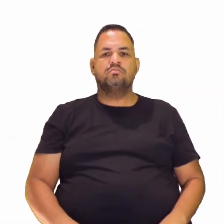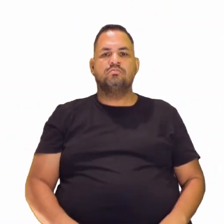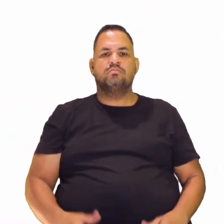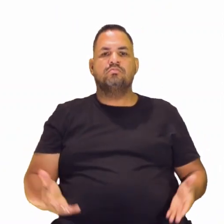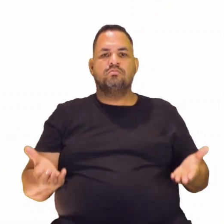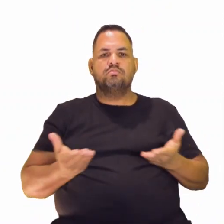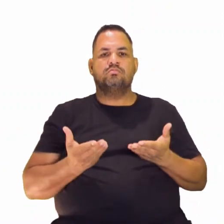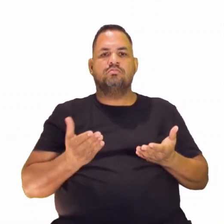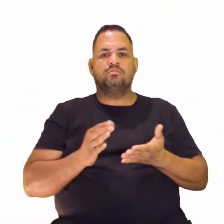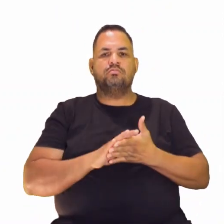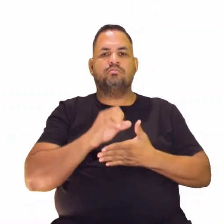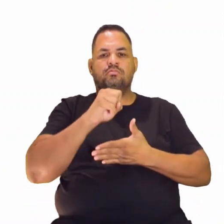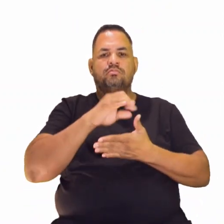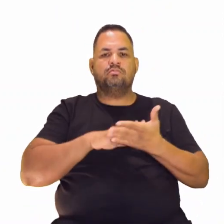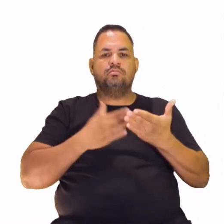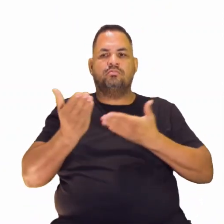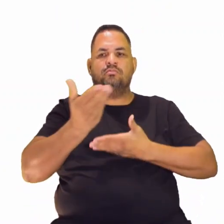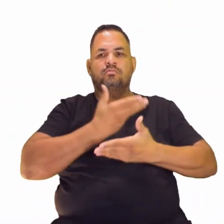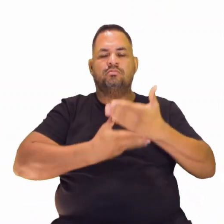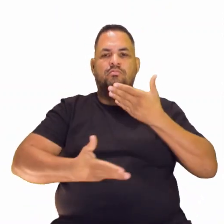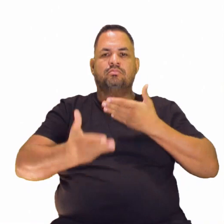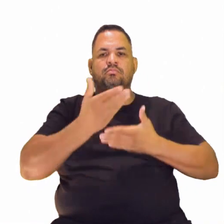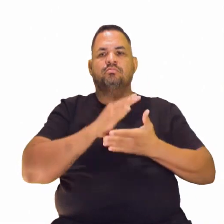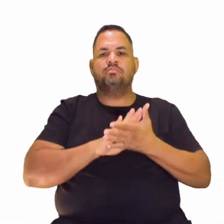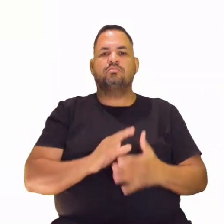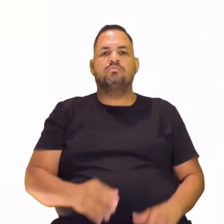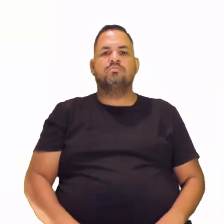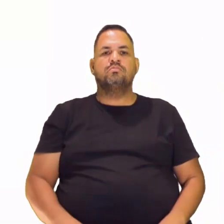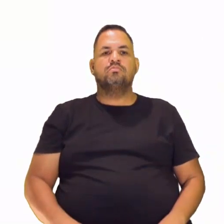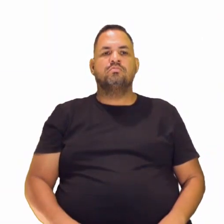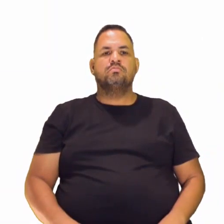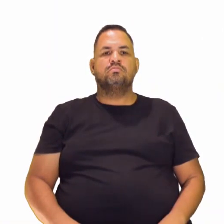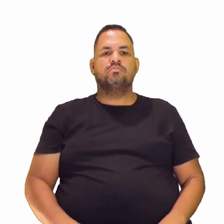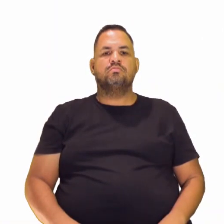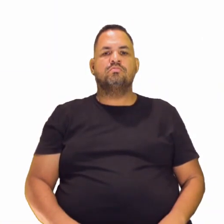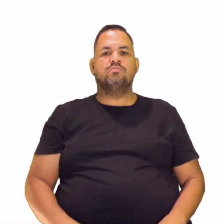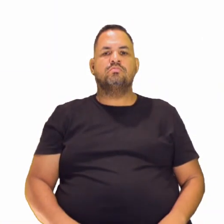vamos aqui a uma atividade interativa,